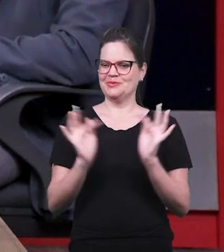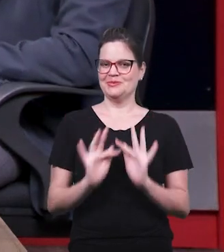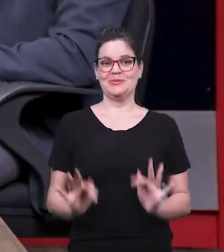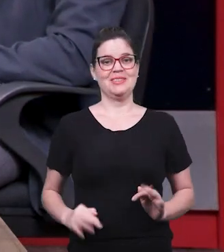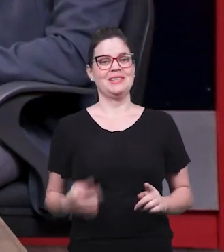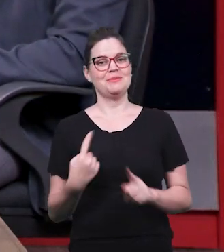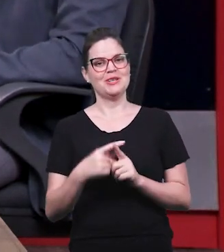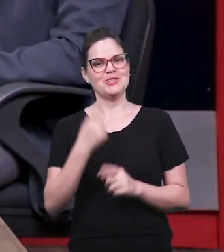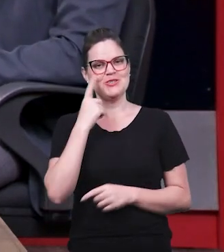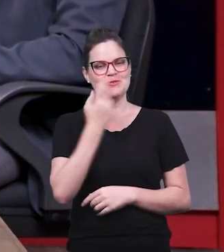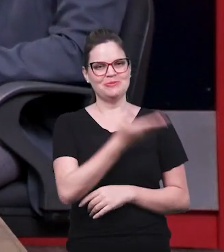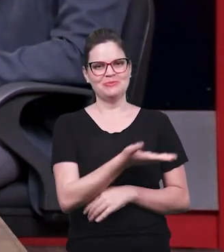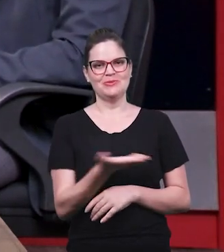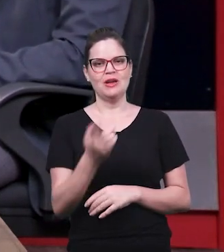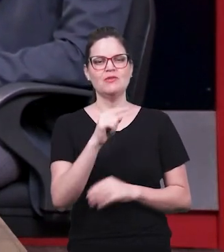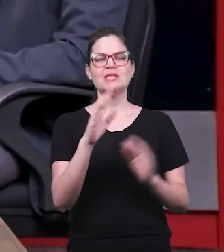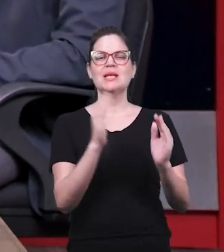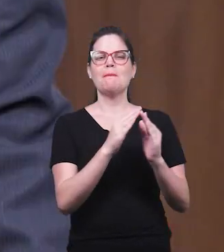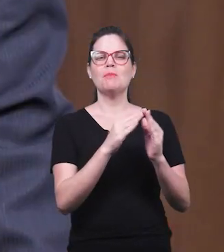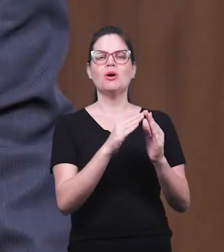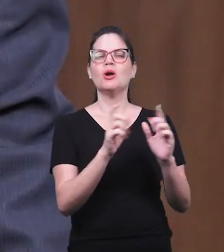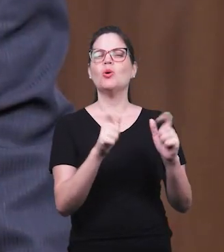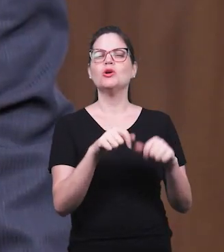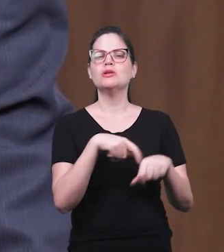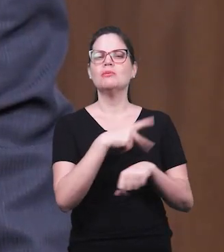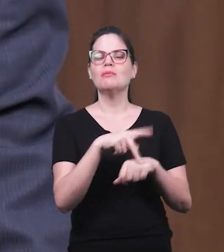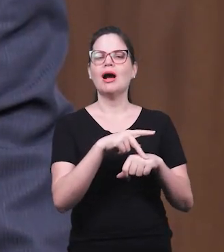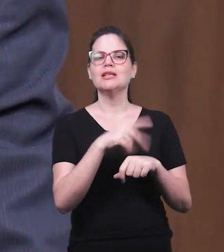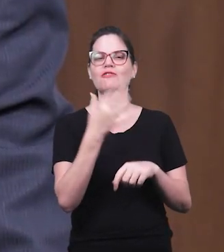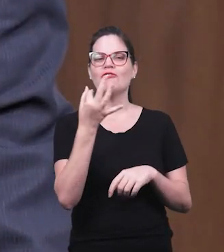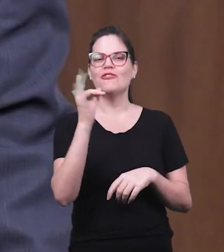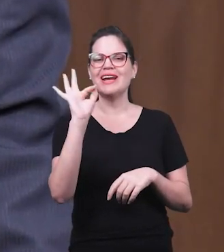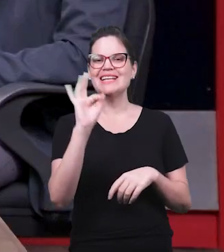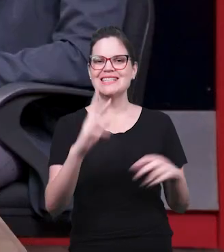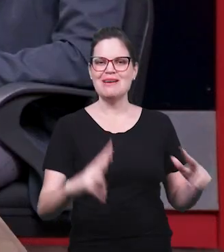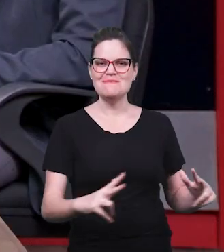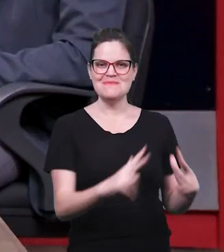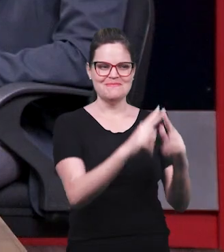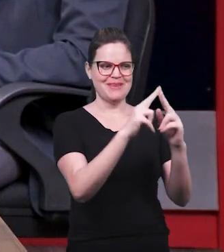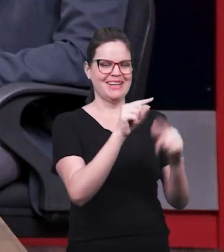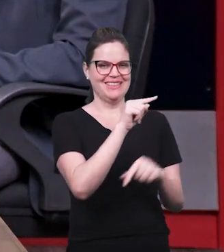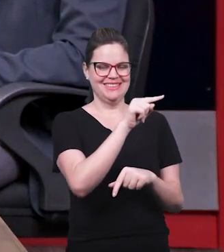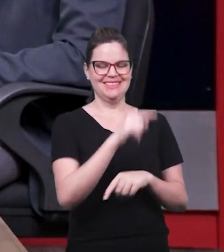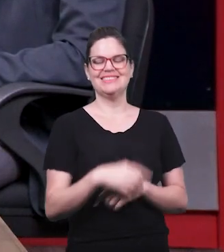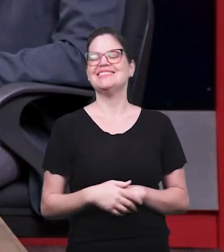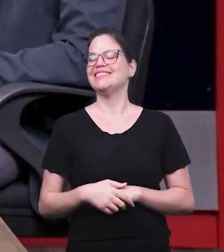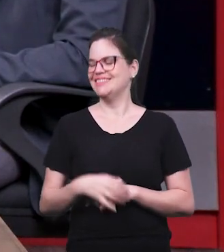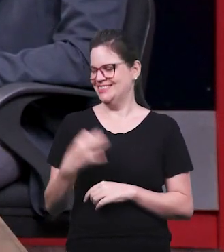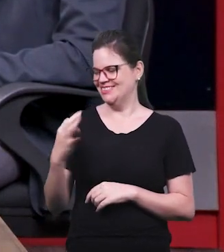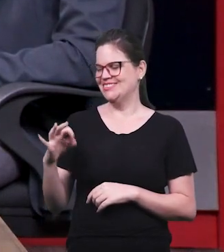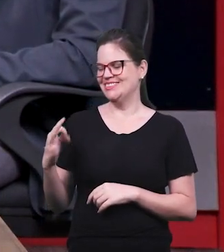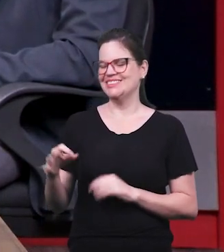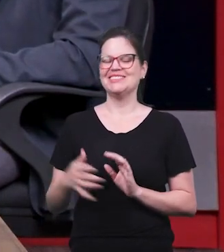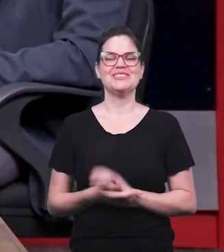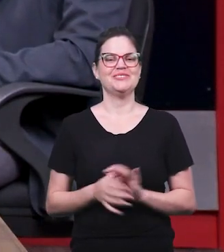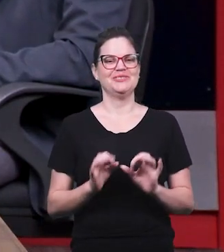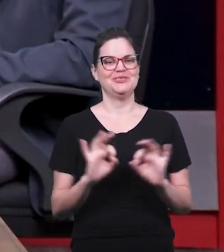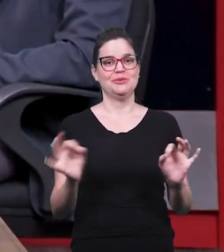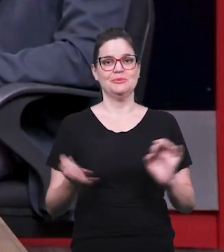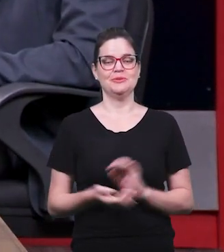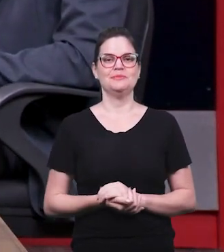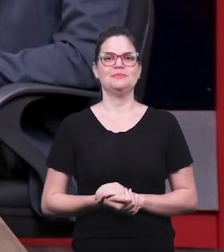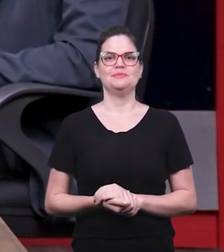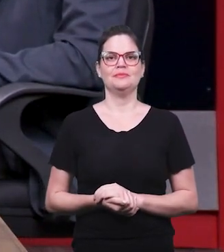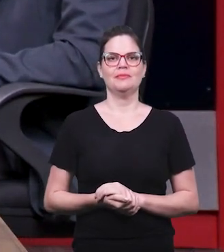irmão que reside em Paris, não é isso? Na França? Isso, na cidade de Compiègne. Muito bem.